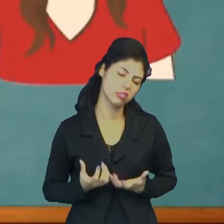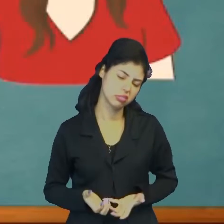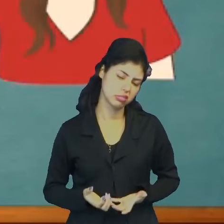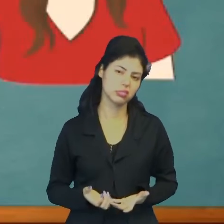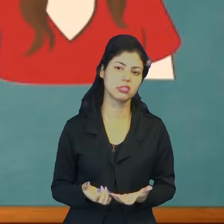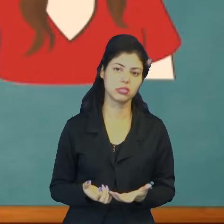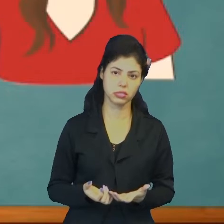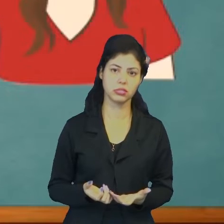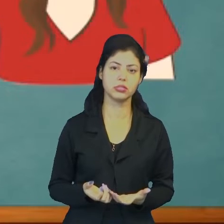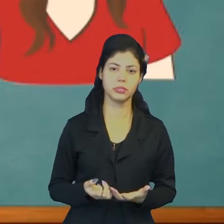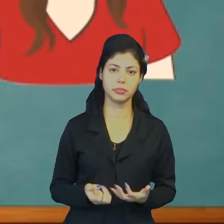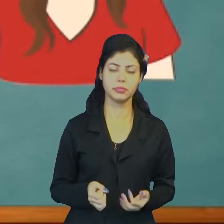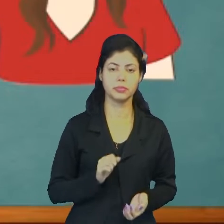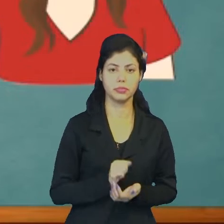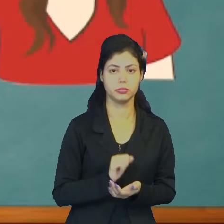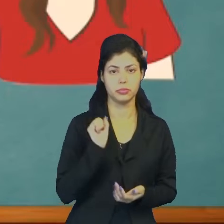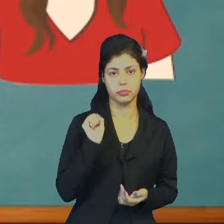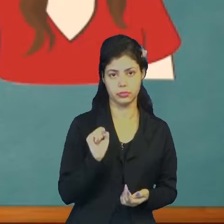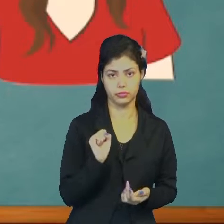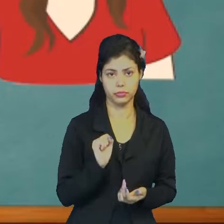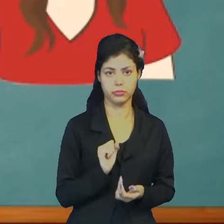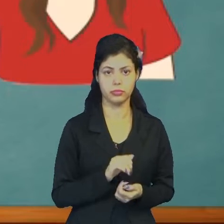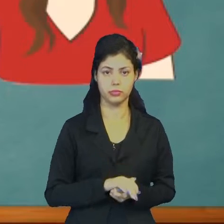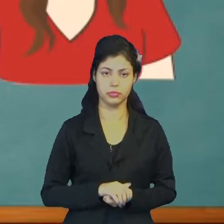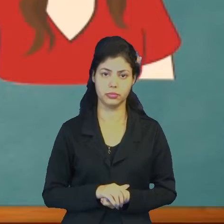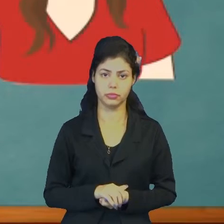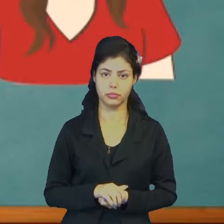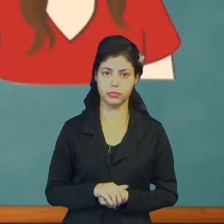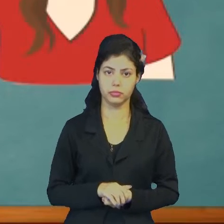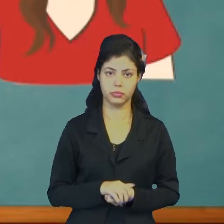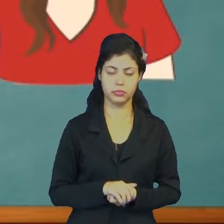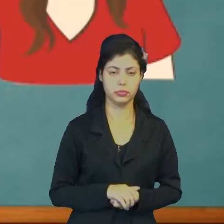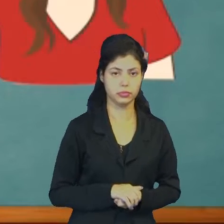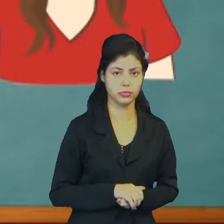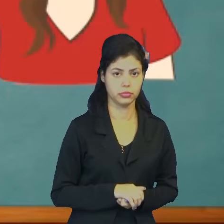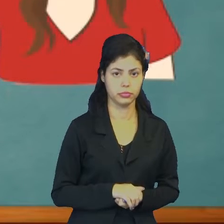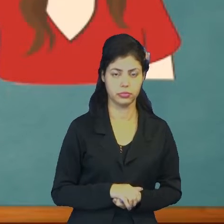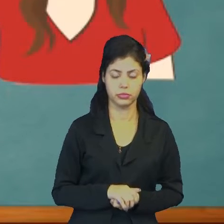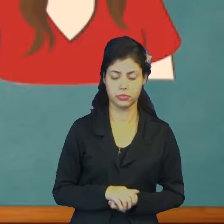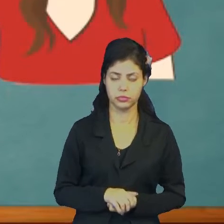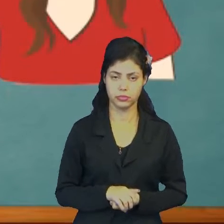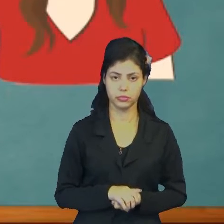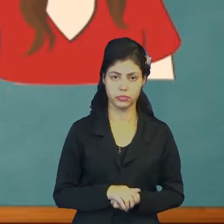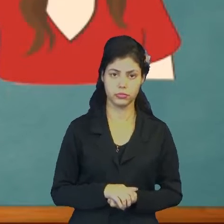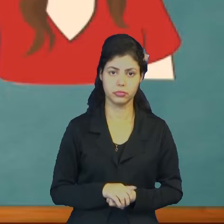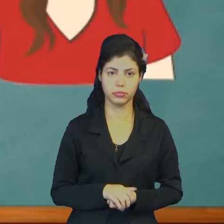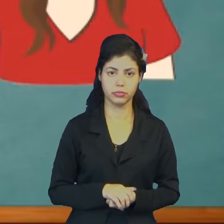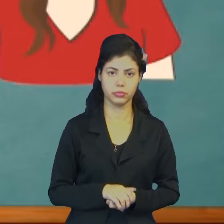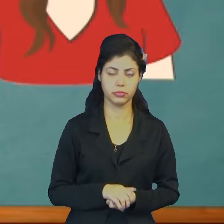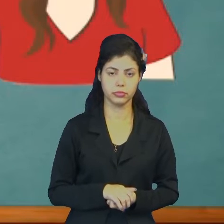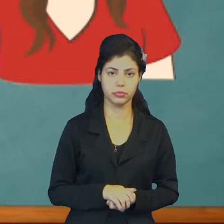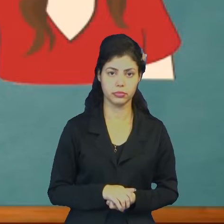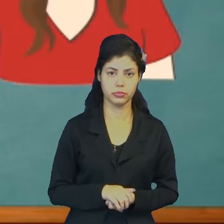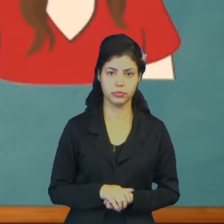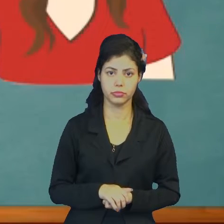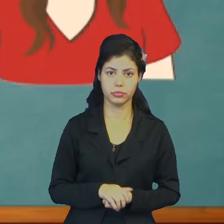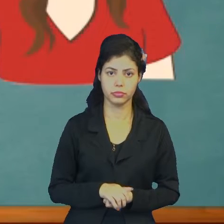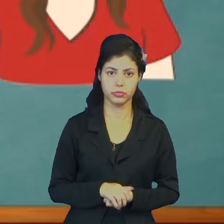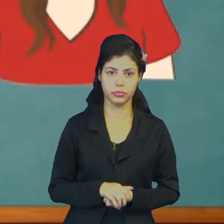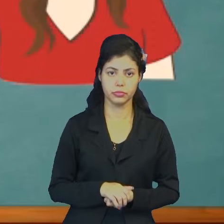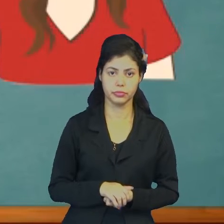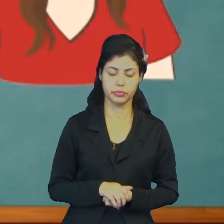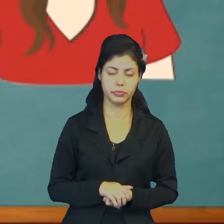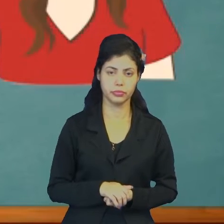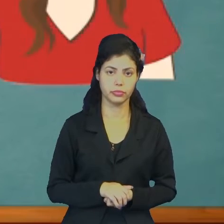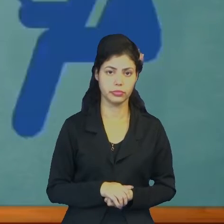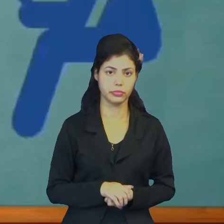Cansaço tem som de S, porém eu tenho uma consoante e uma vogal. Então, eu